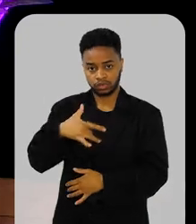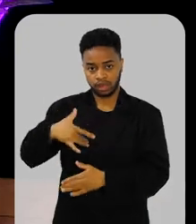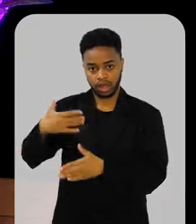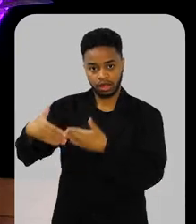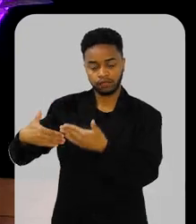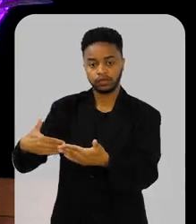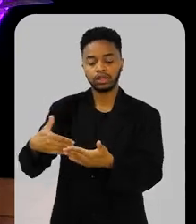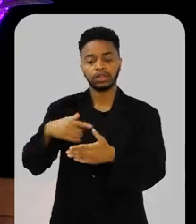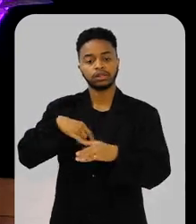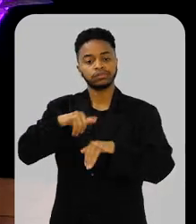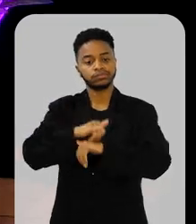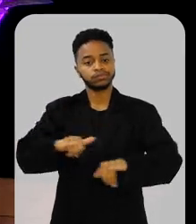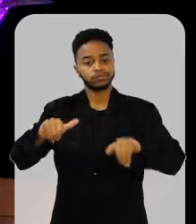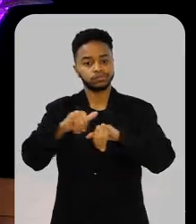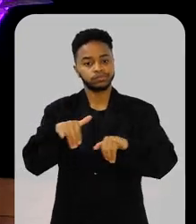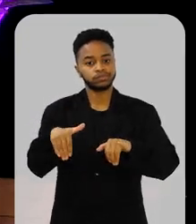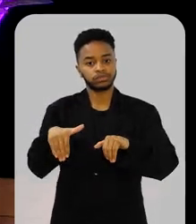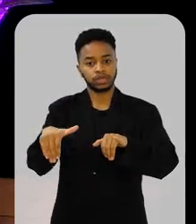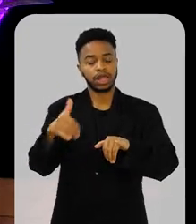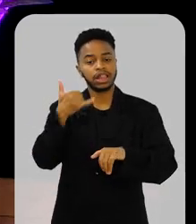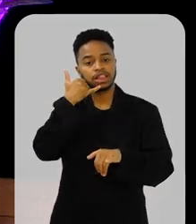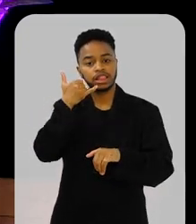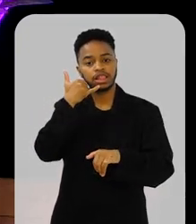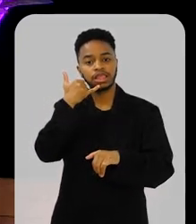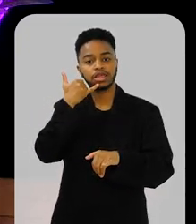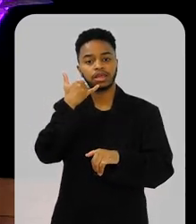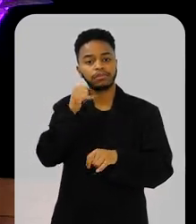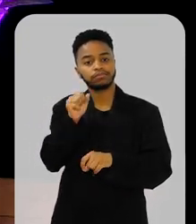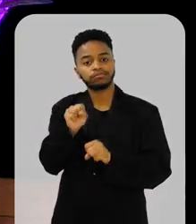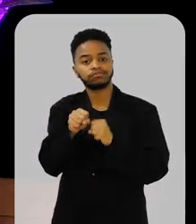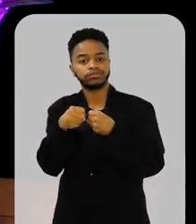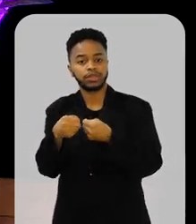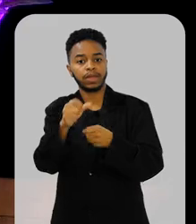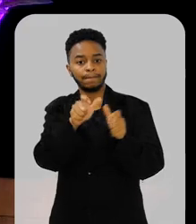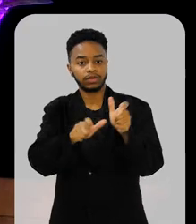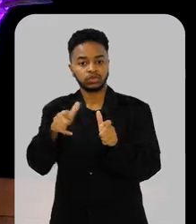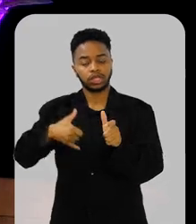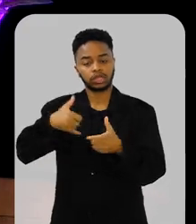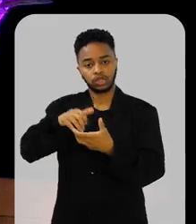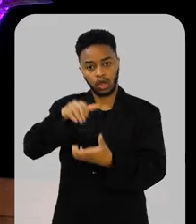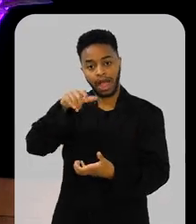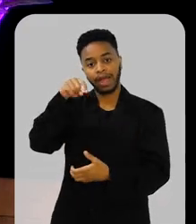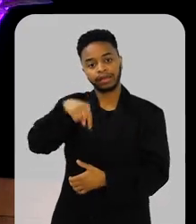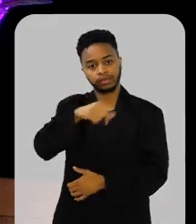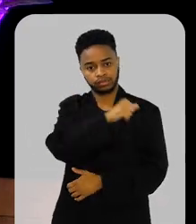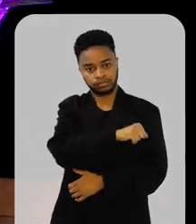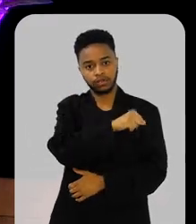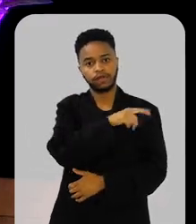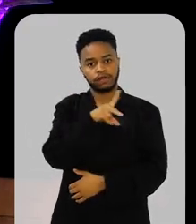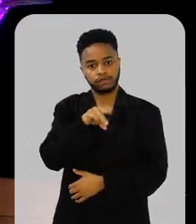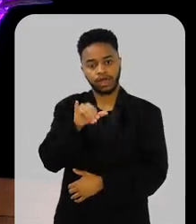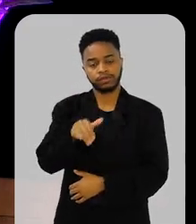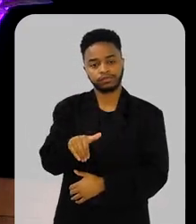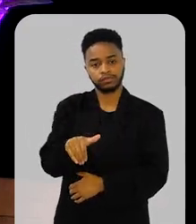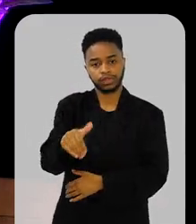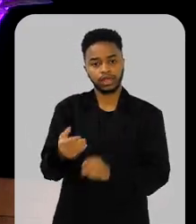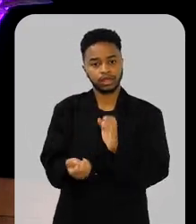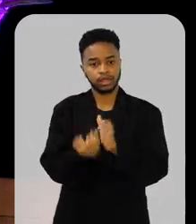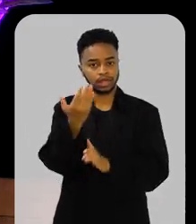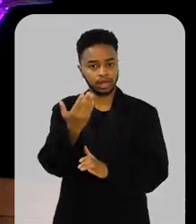lançar brevemente o seu Ligue Idoso. Então, aqui para o Rio de Janeiro, nós